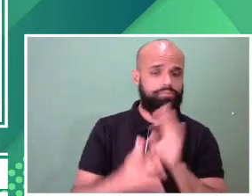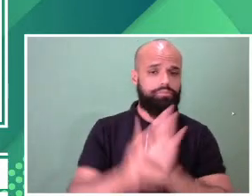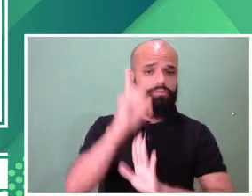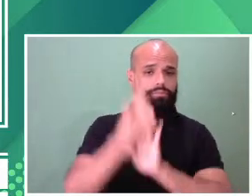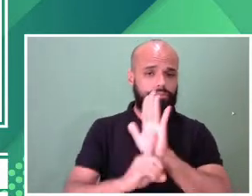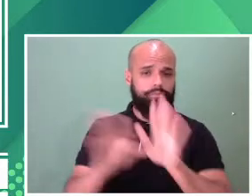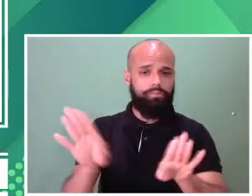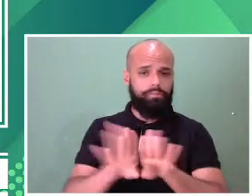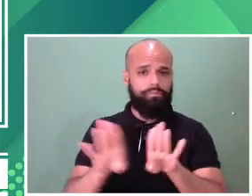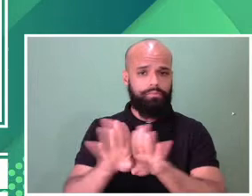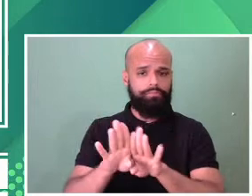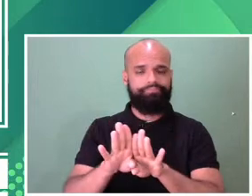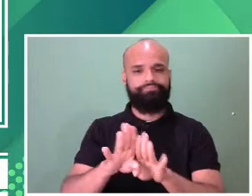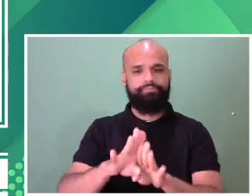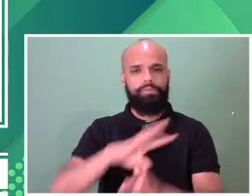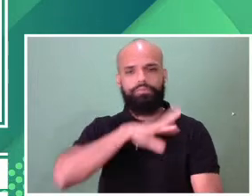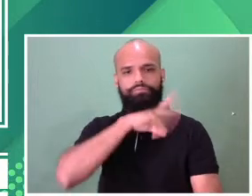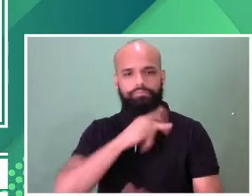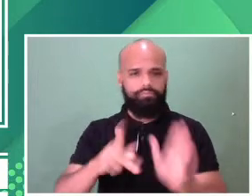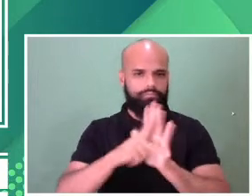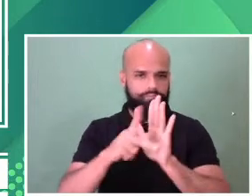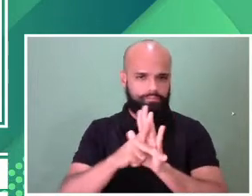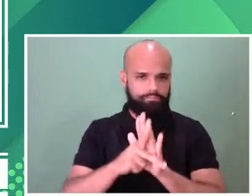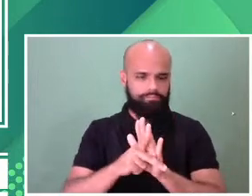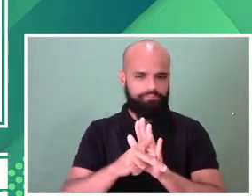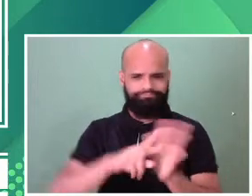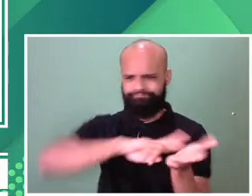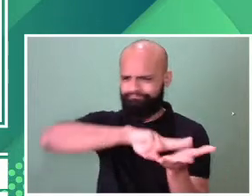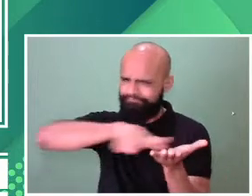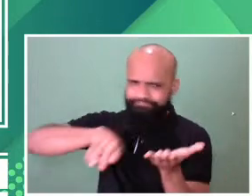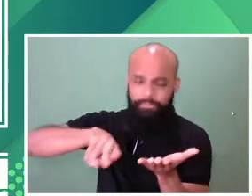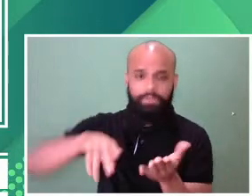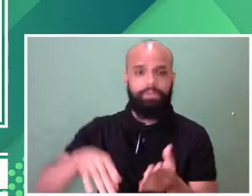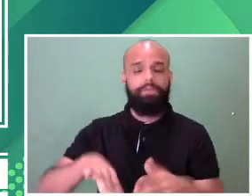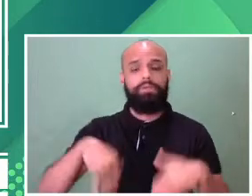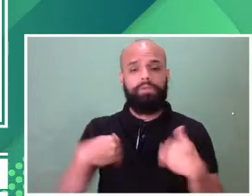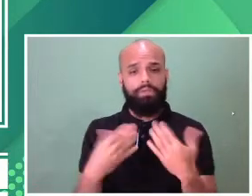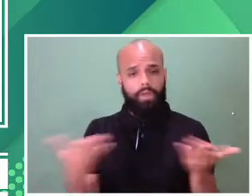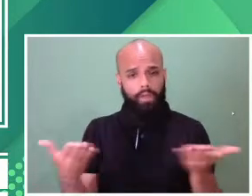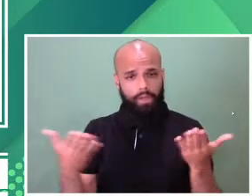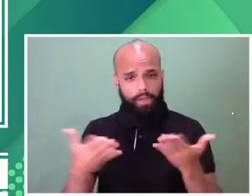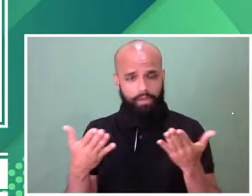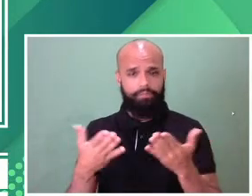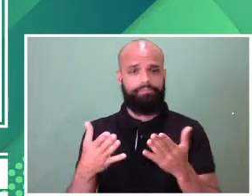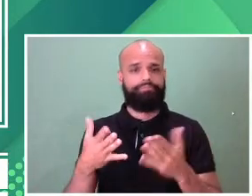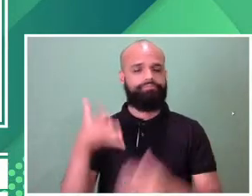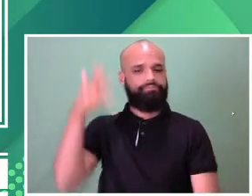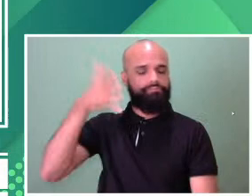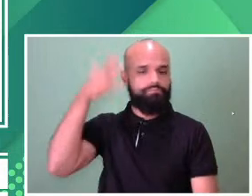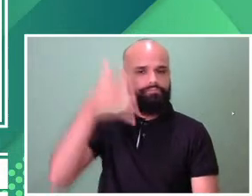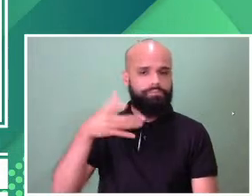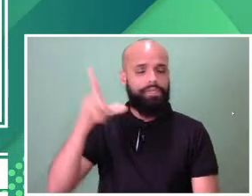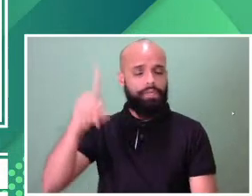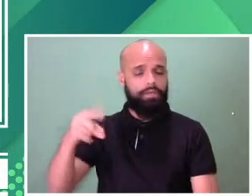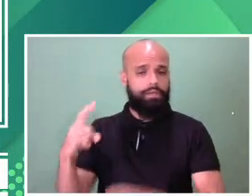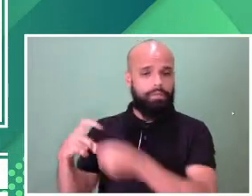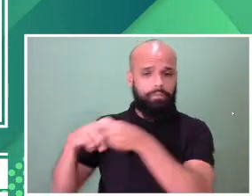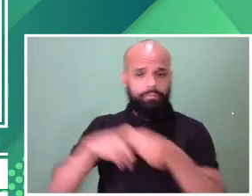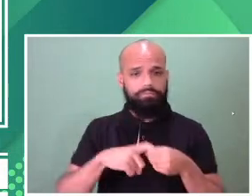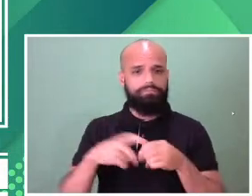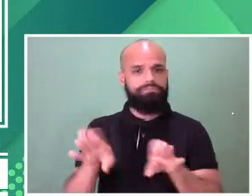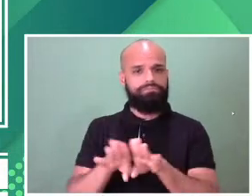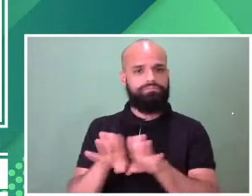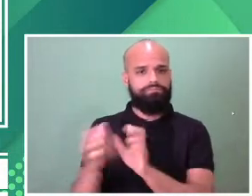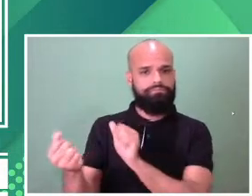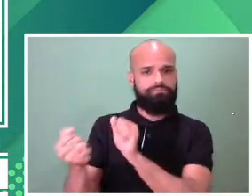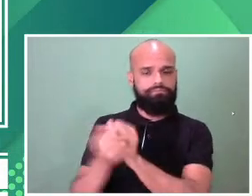direitos animais, etc. Então, este evento é uma parceria, né,